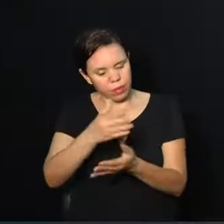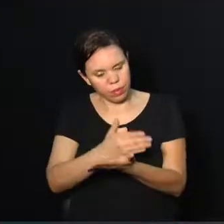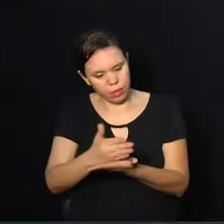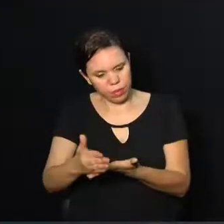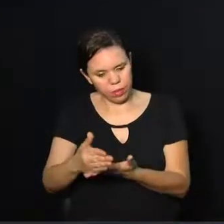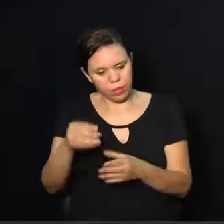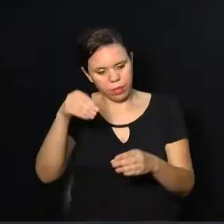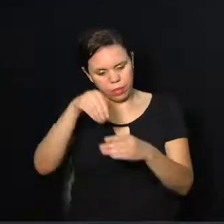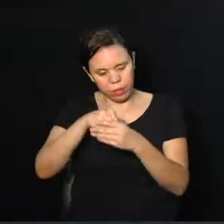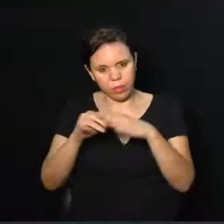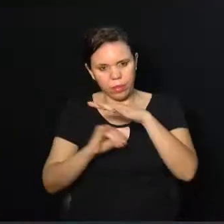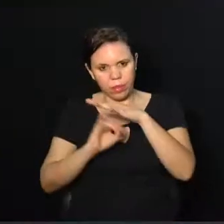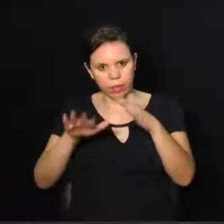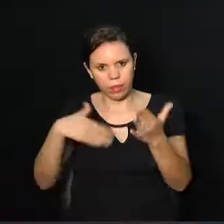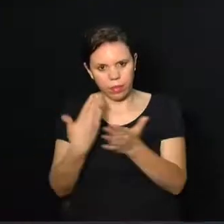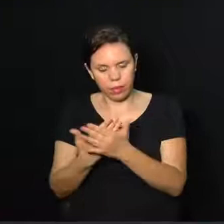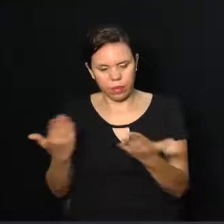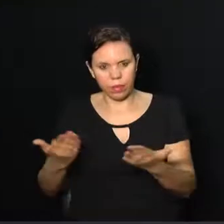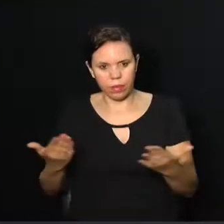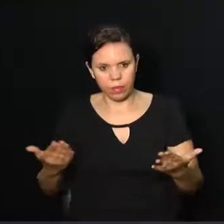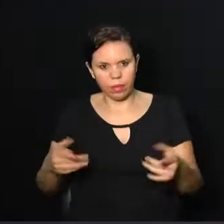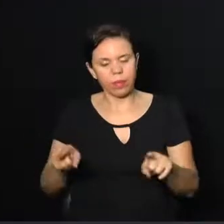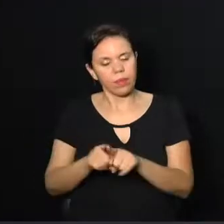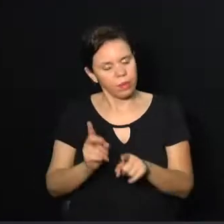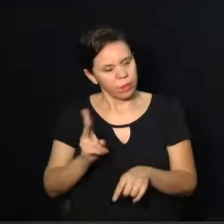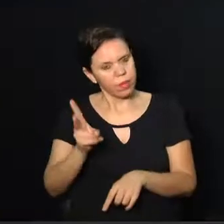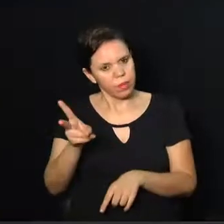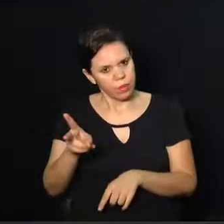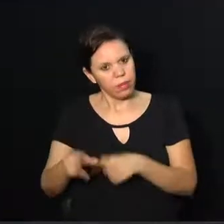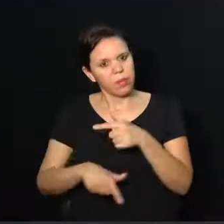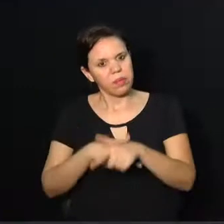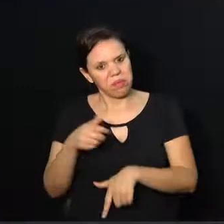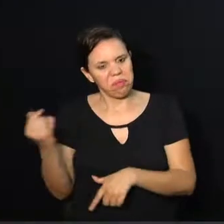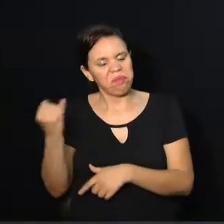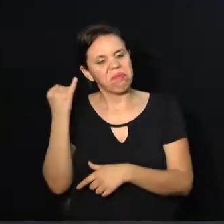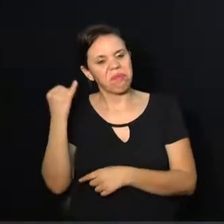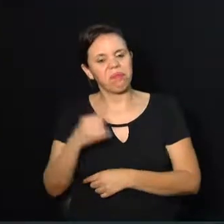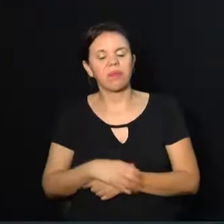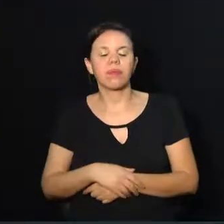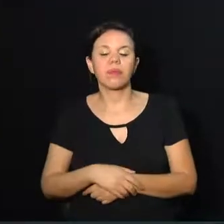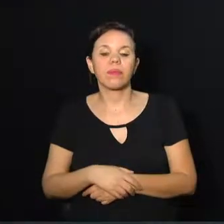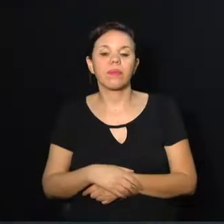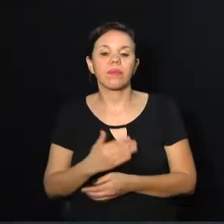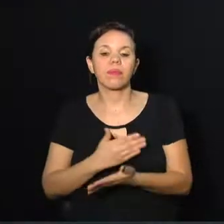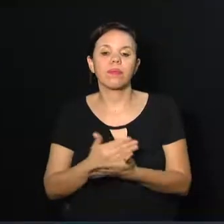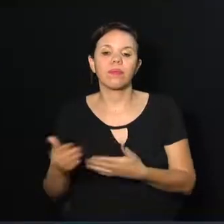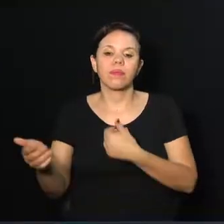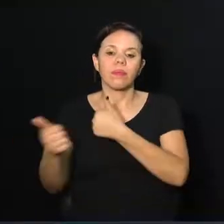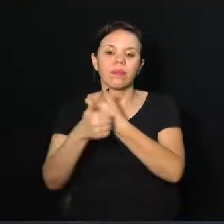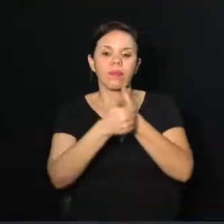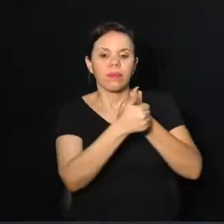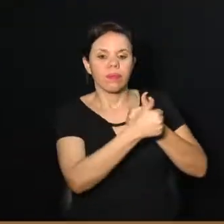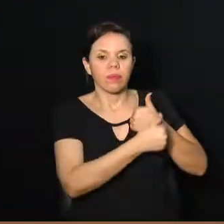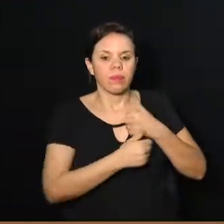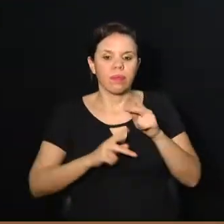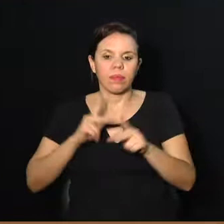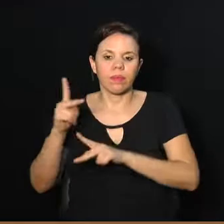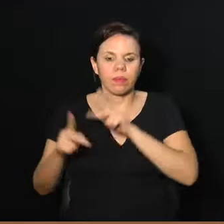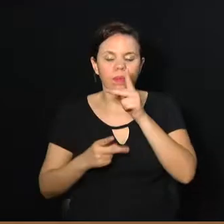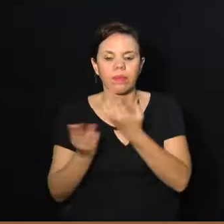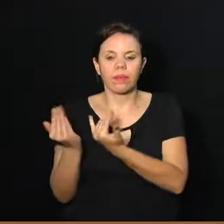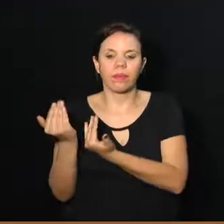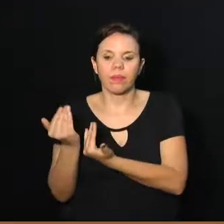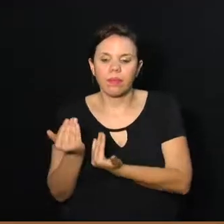da Isso, fundação. até hoje. Até hoje eu Isso é faço muito trabalho. importante. E daí eu comecei a me aproximar dessa população, né? Dos jovens,